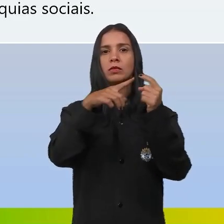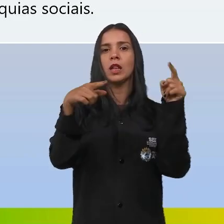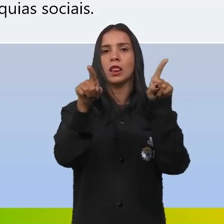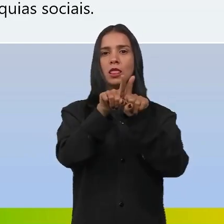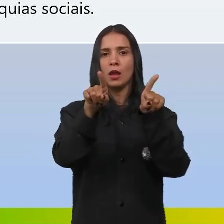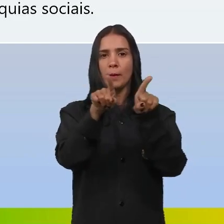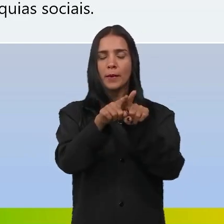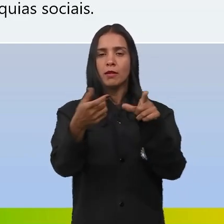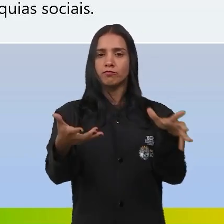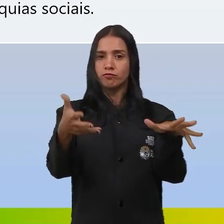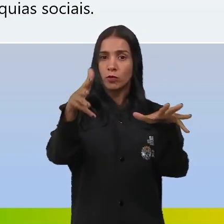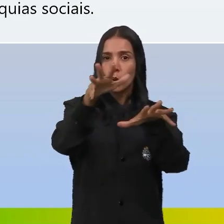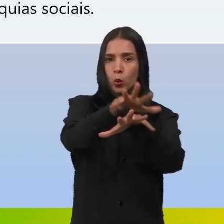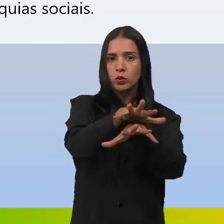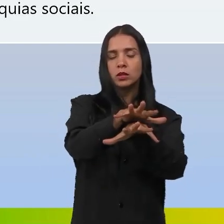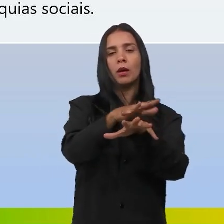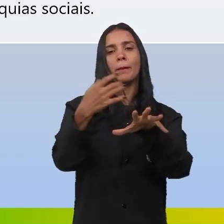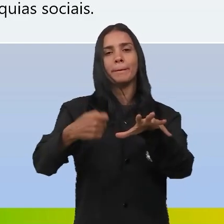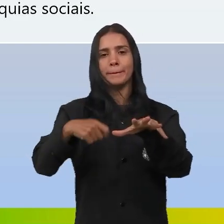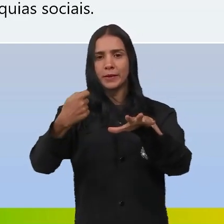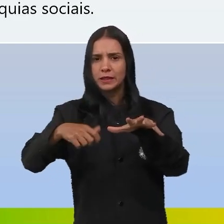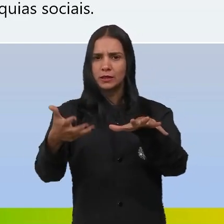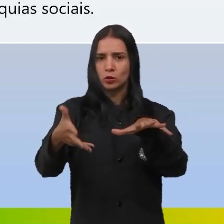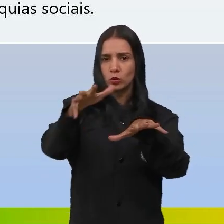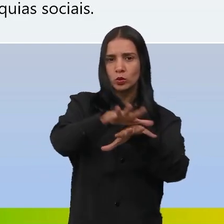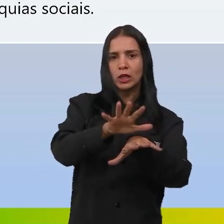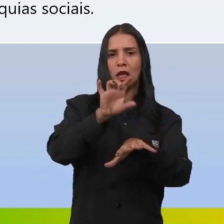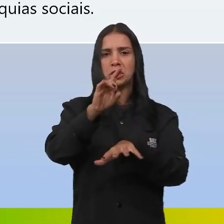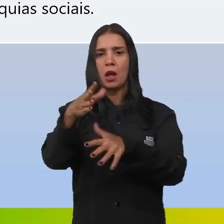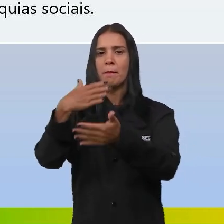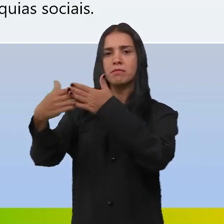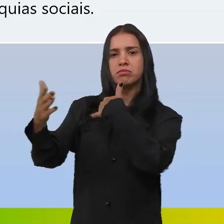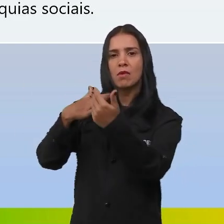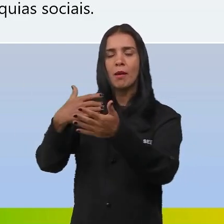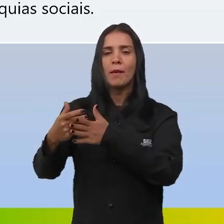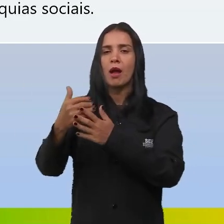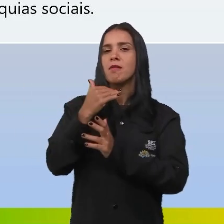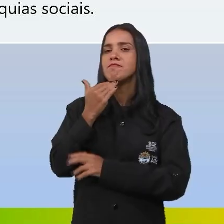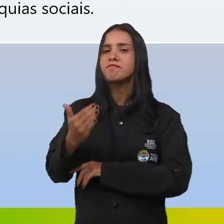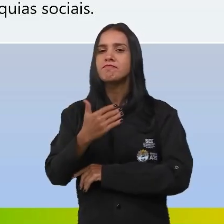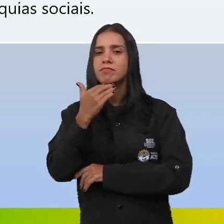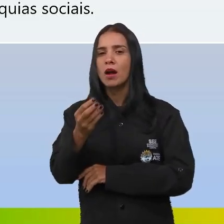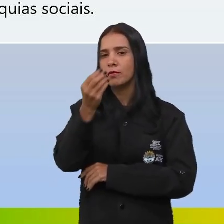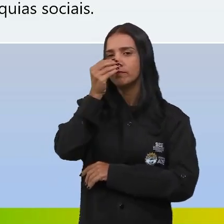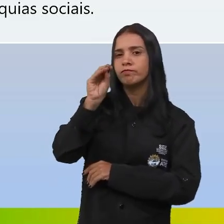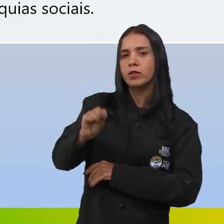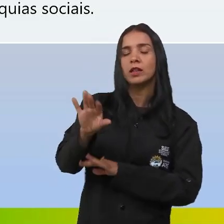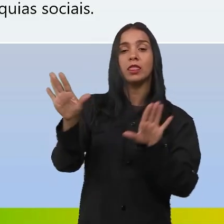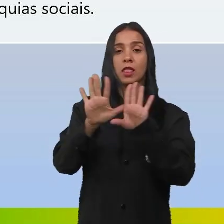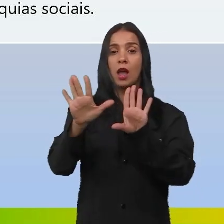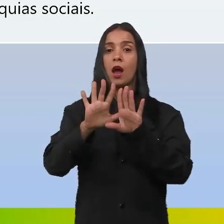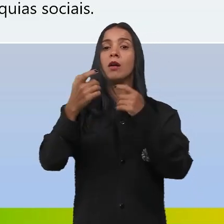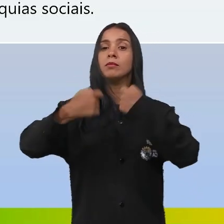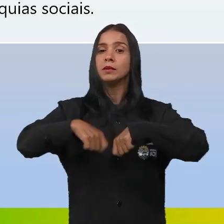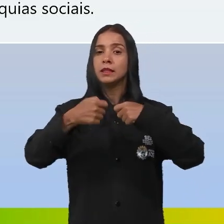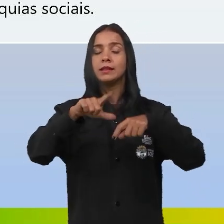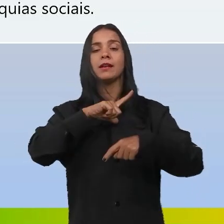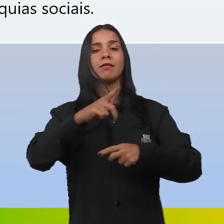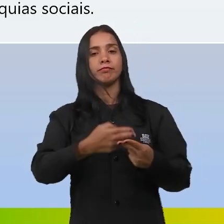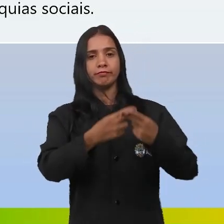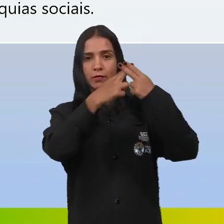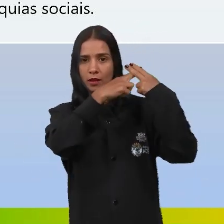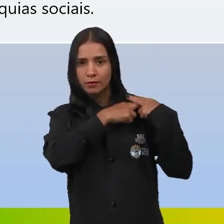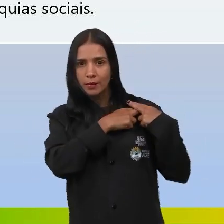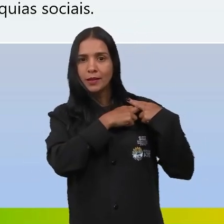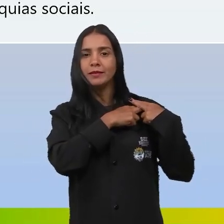não pode ser de forma pejorativa, com desdém, tem toda uma responsabilidade por trás. A